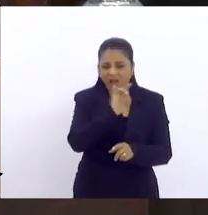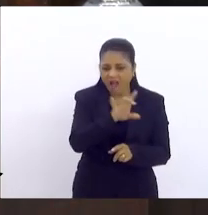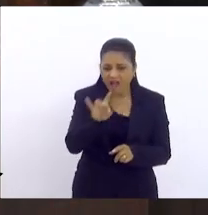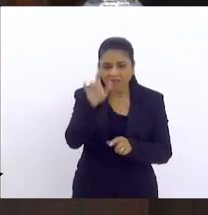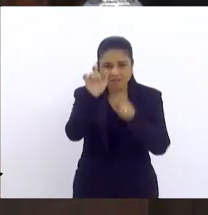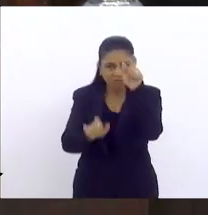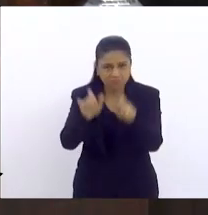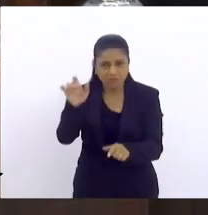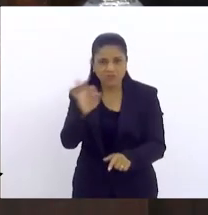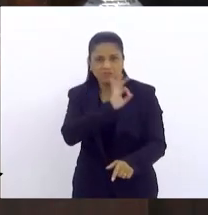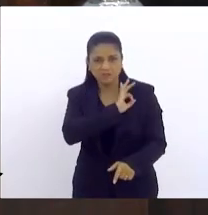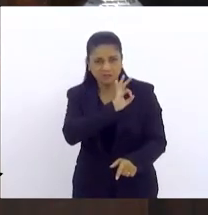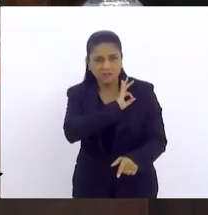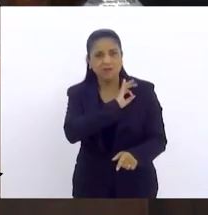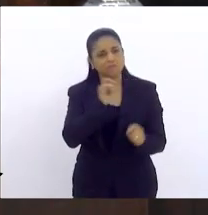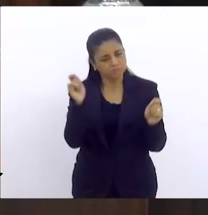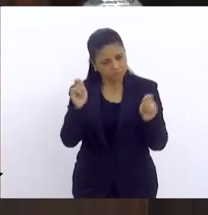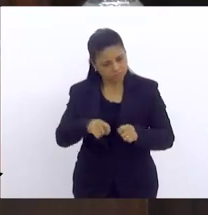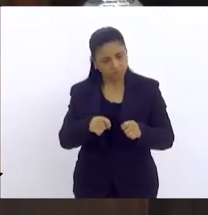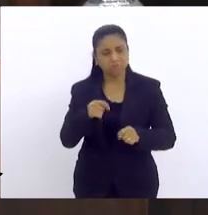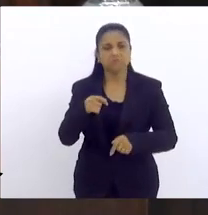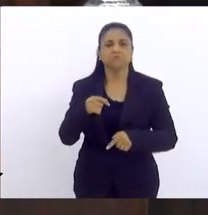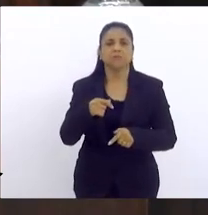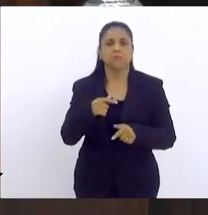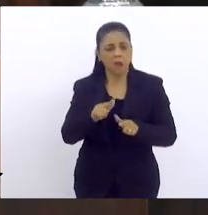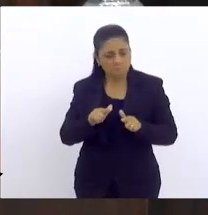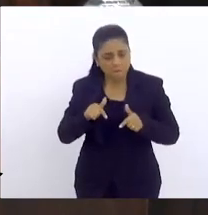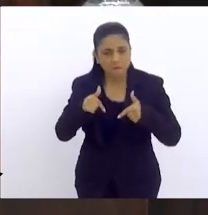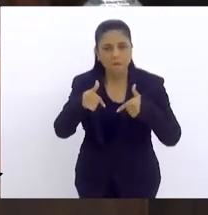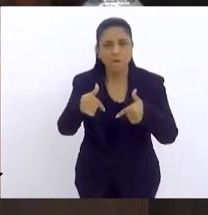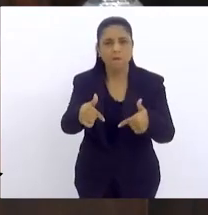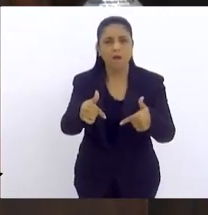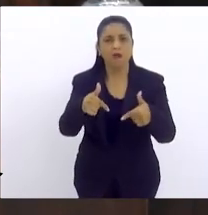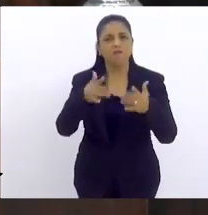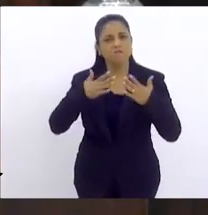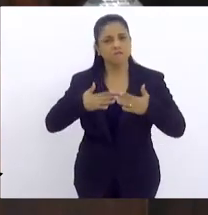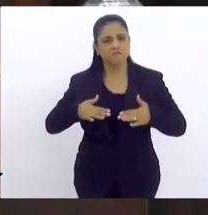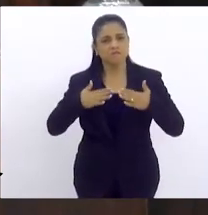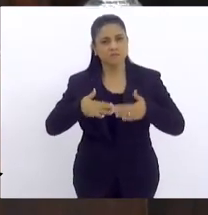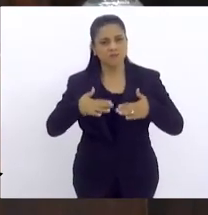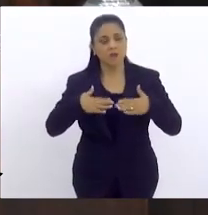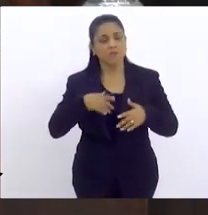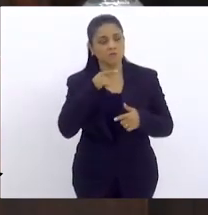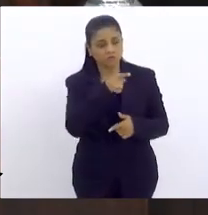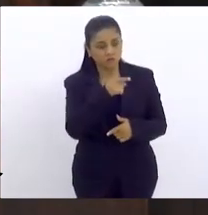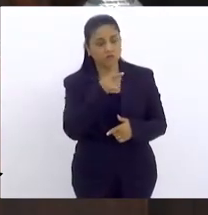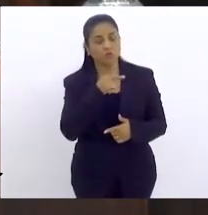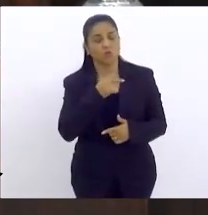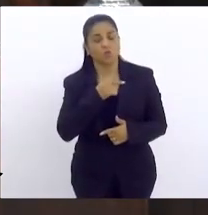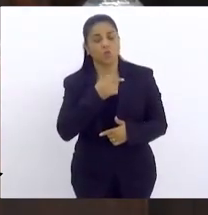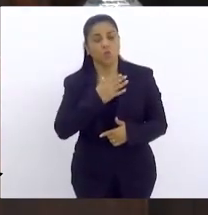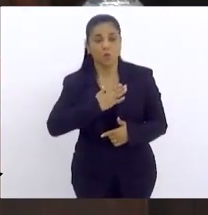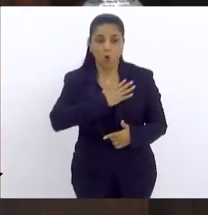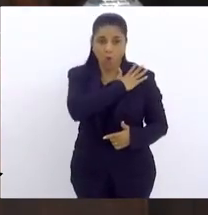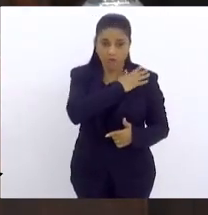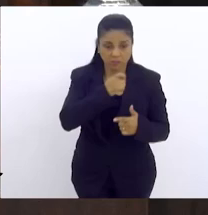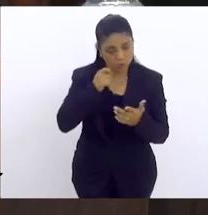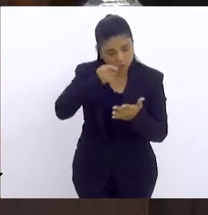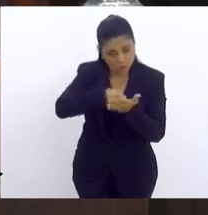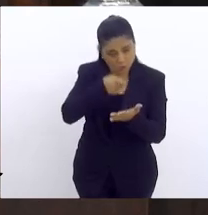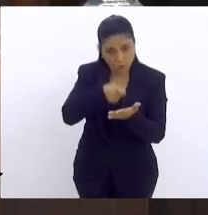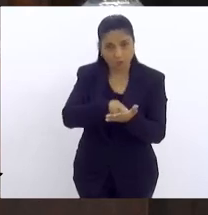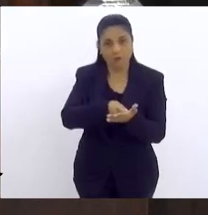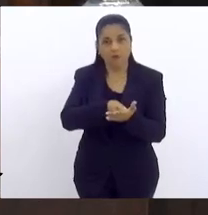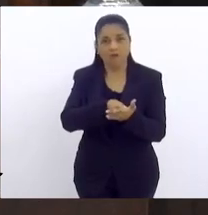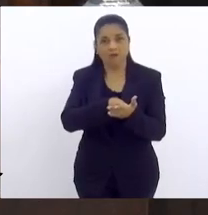policial para que o policial possa realmente atuar para policial possa ter tranquilidade para que o senhor como Comandante possa cobrar é como